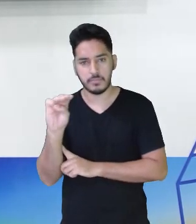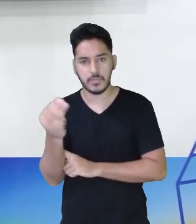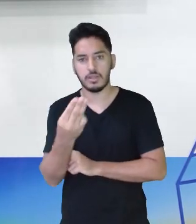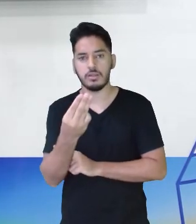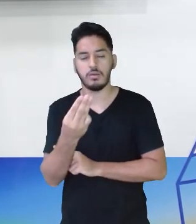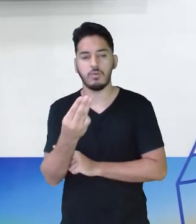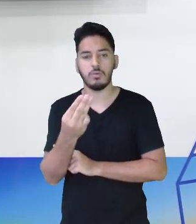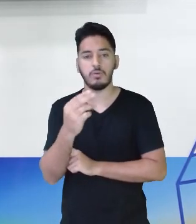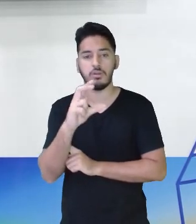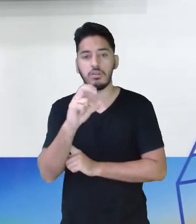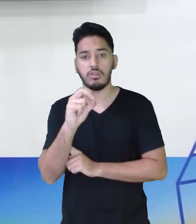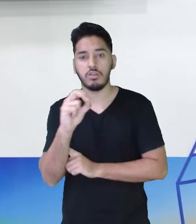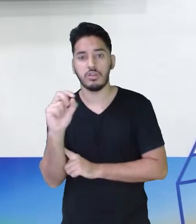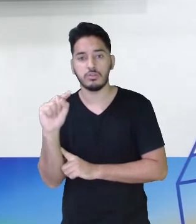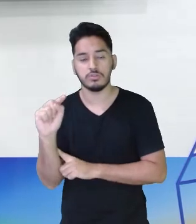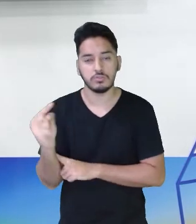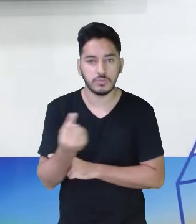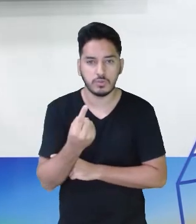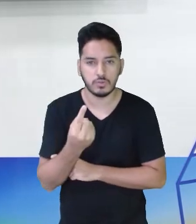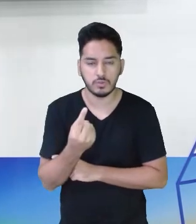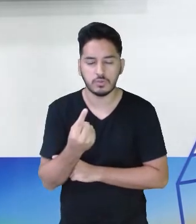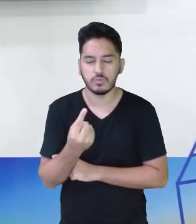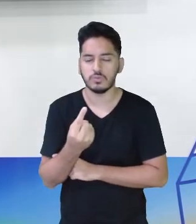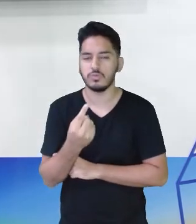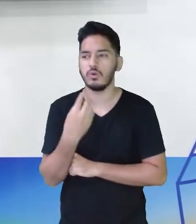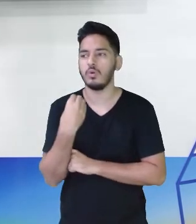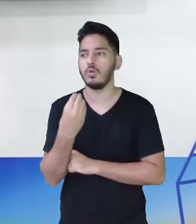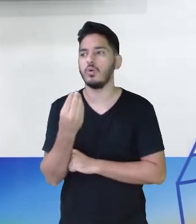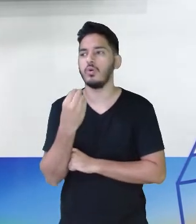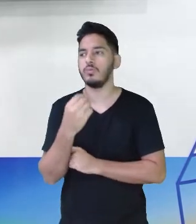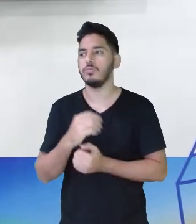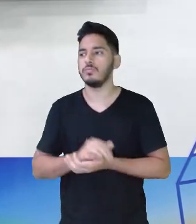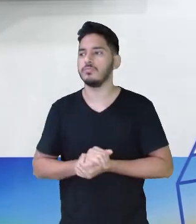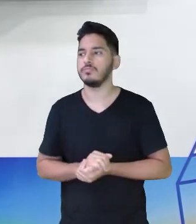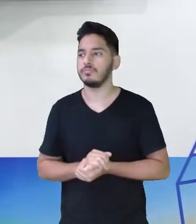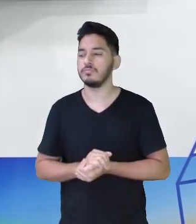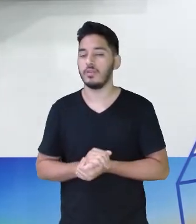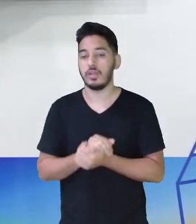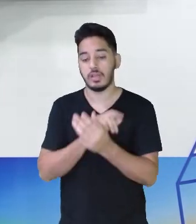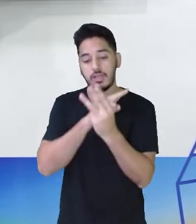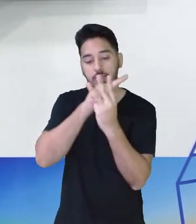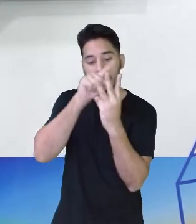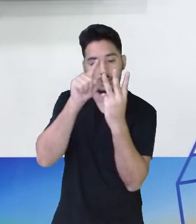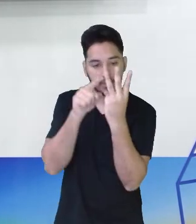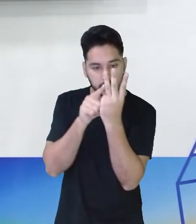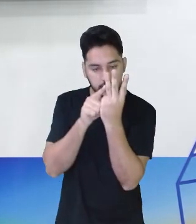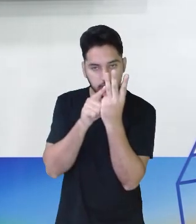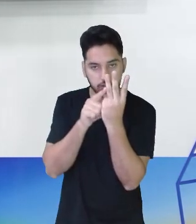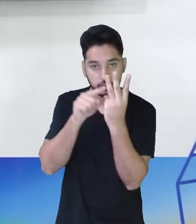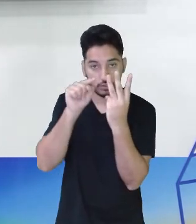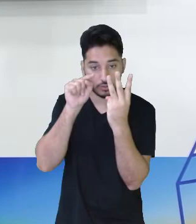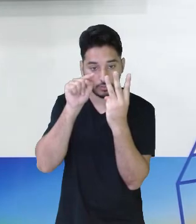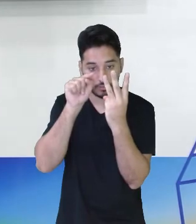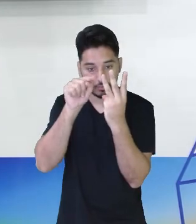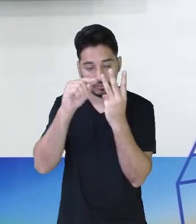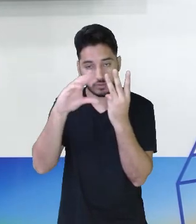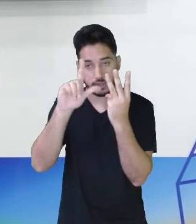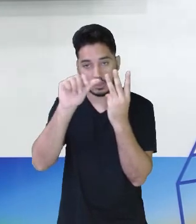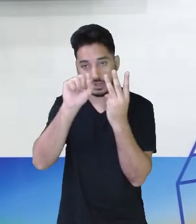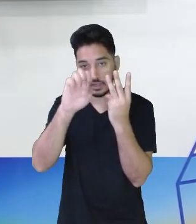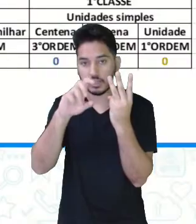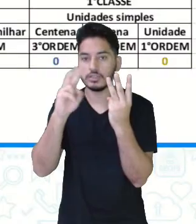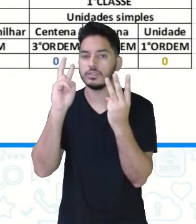1.500.000. Olha como eu colocaria ele no meu quadro. A cada 3 ordens, uma